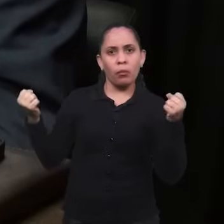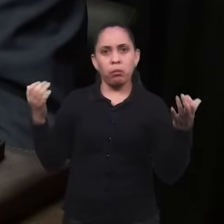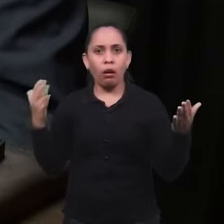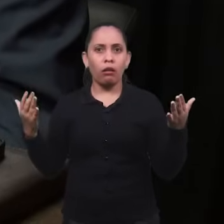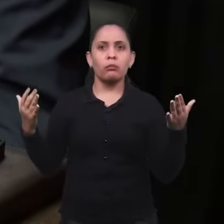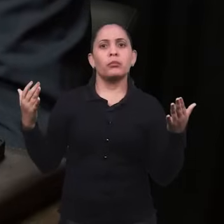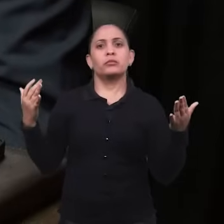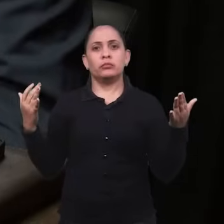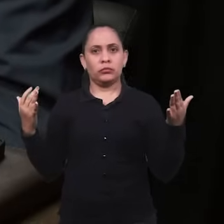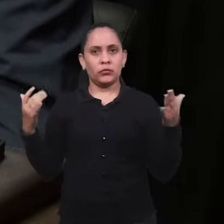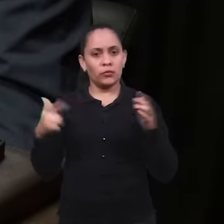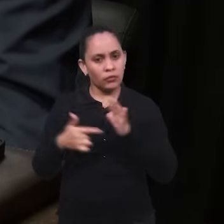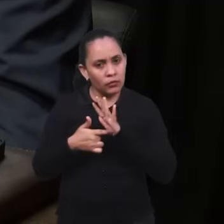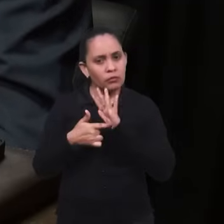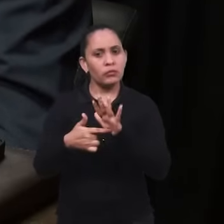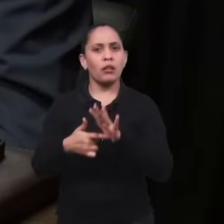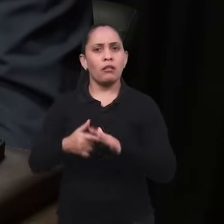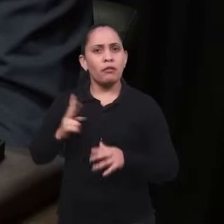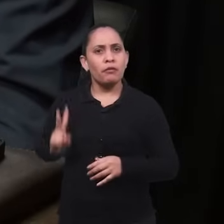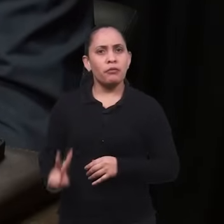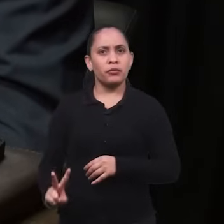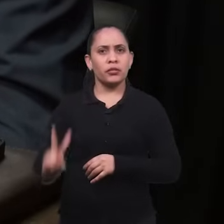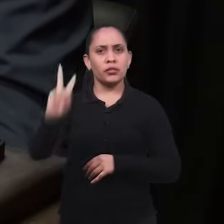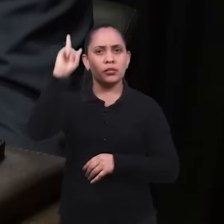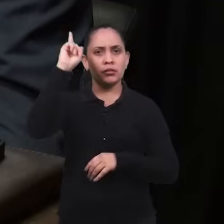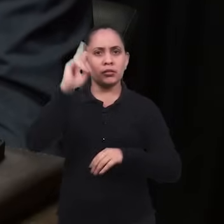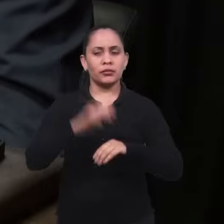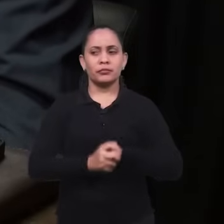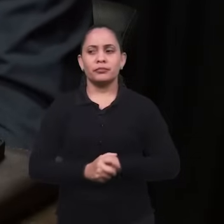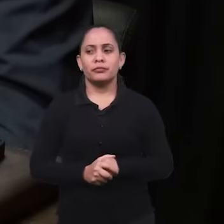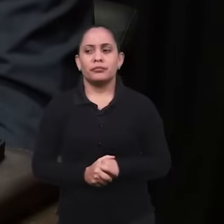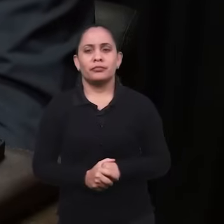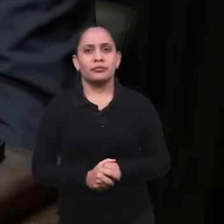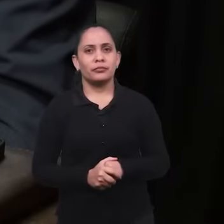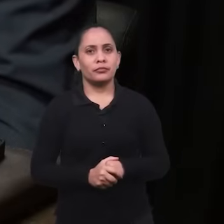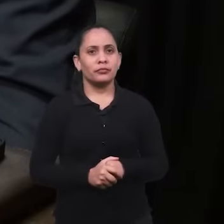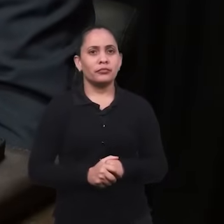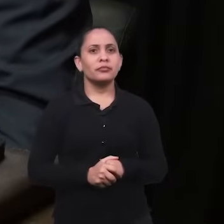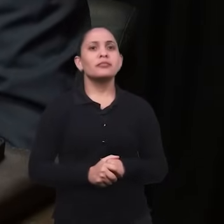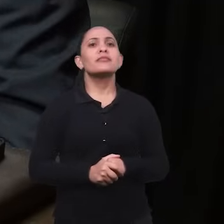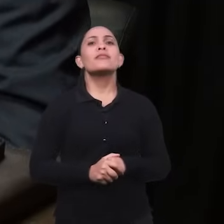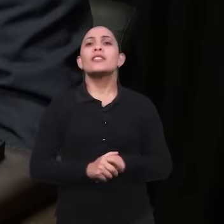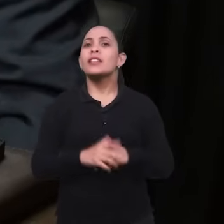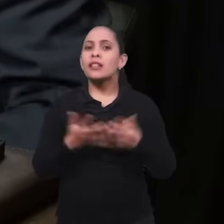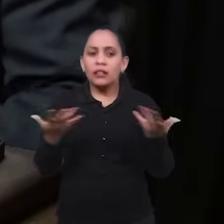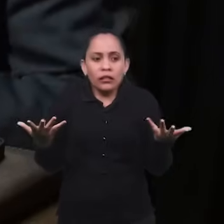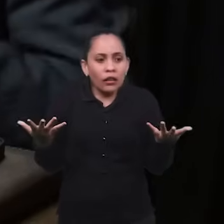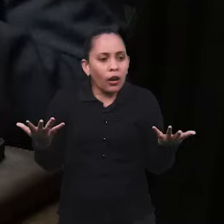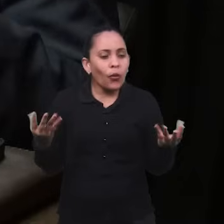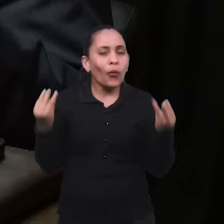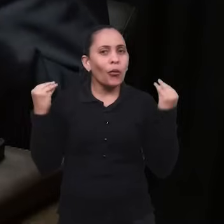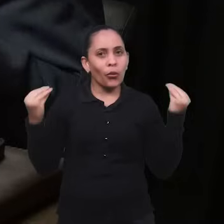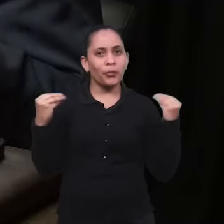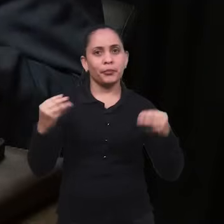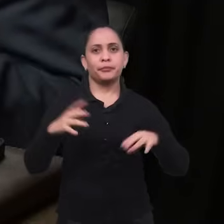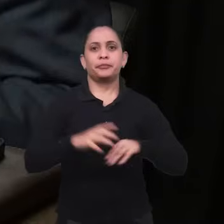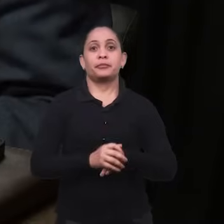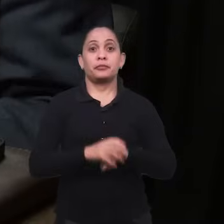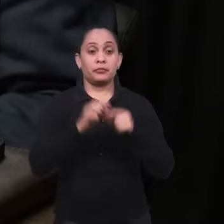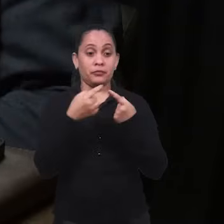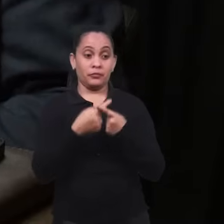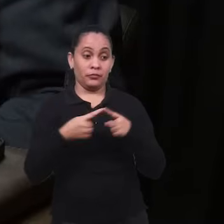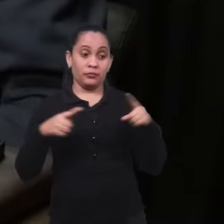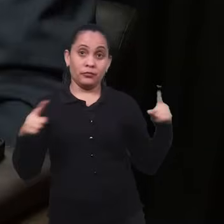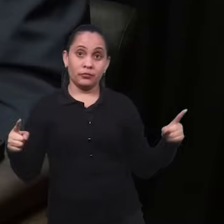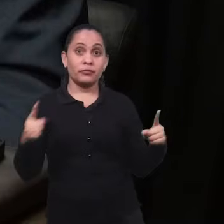estávamos comentando antes, o reino que não se abala, quer dizer, aí a pessoa olha para o mundo, peraí, está tudo abalado, ao contrário,